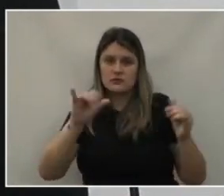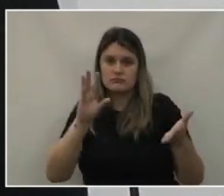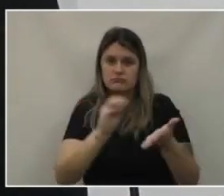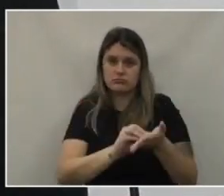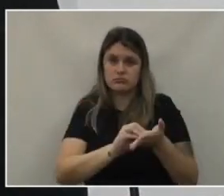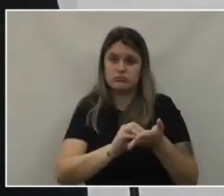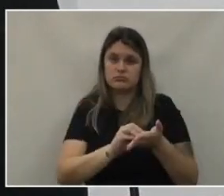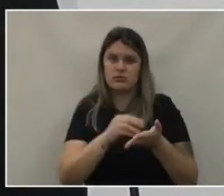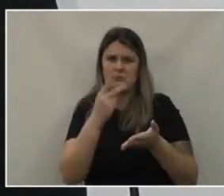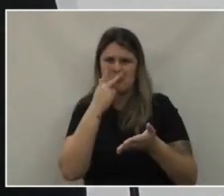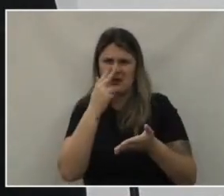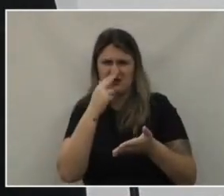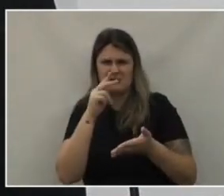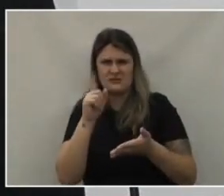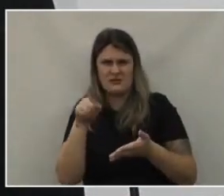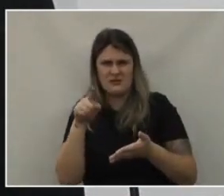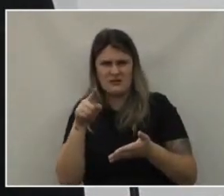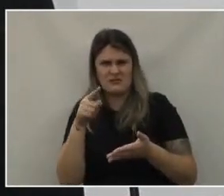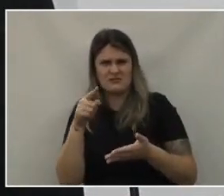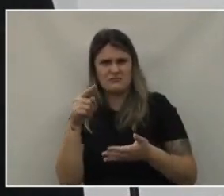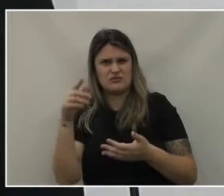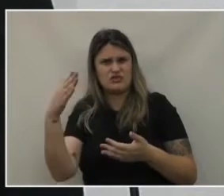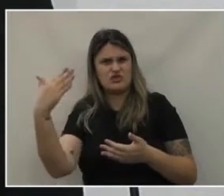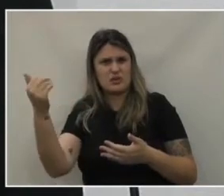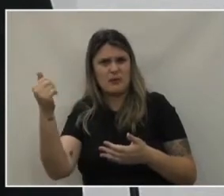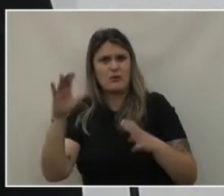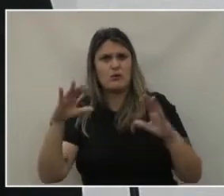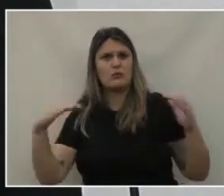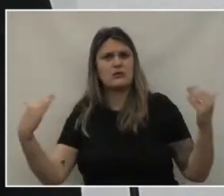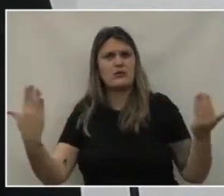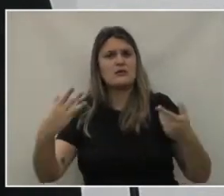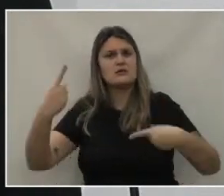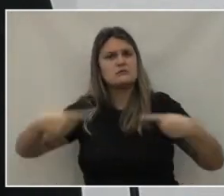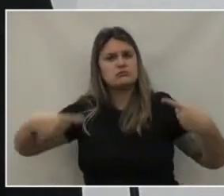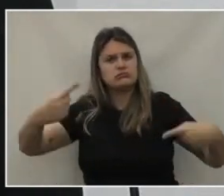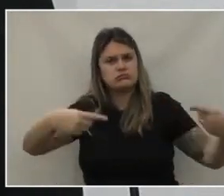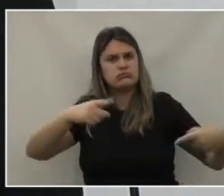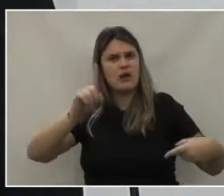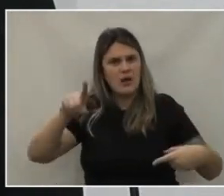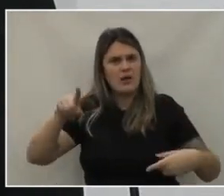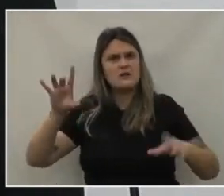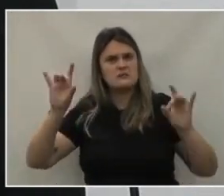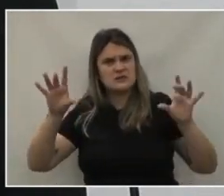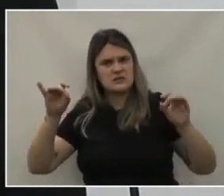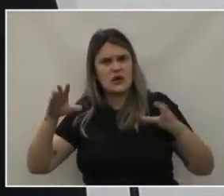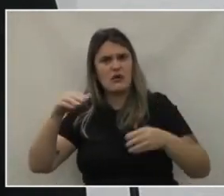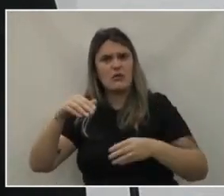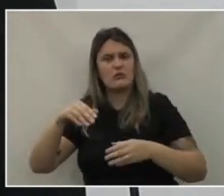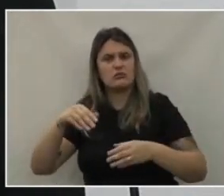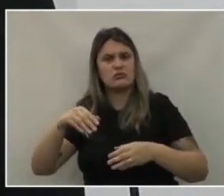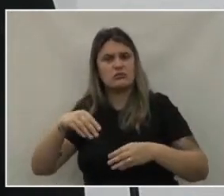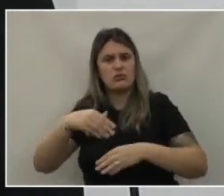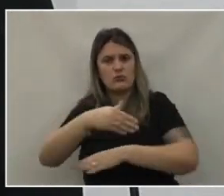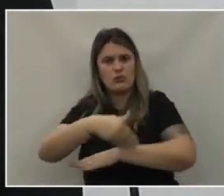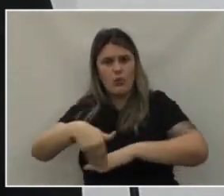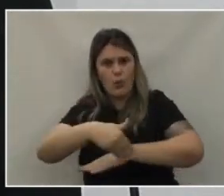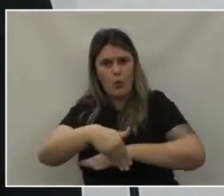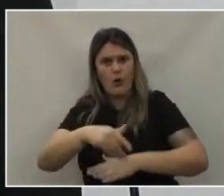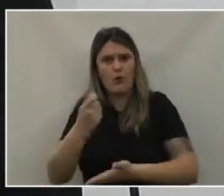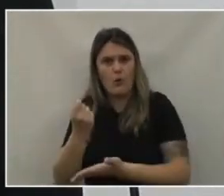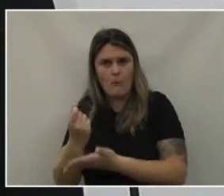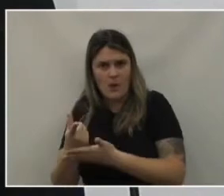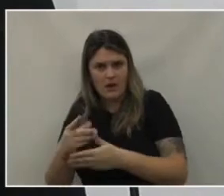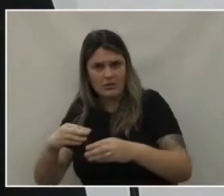inclusive, é caso de chamar até a comunidade para nós vermos se lá é interessante que vire uma rua por esse valor e se nós